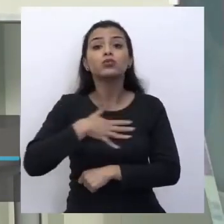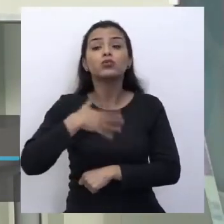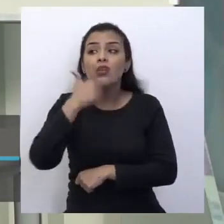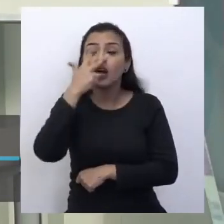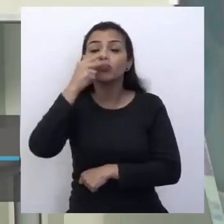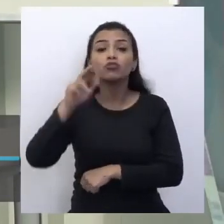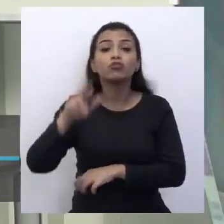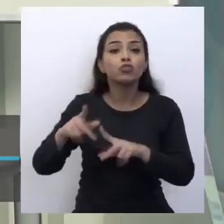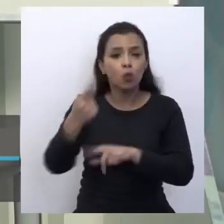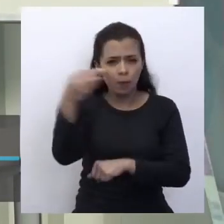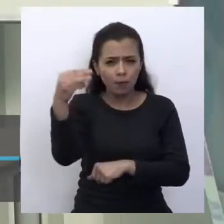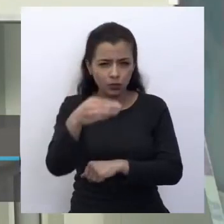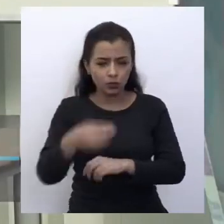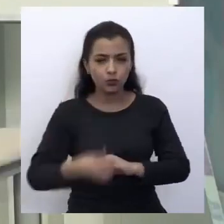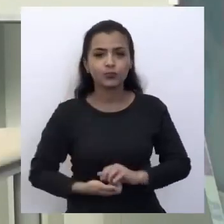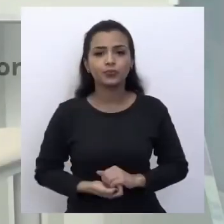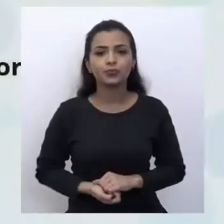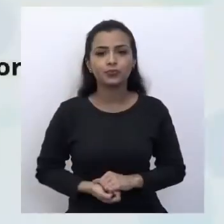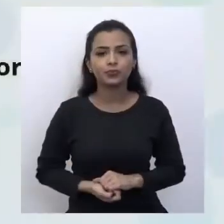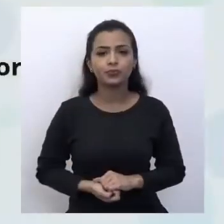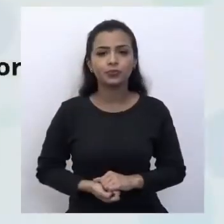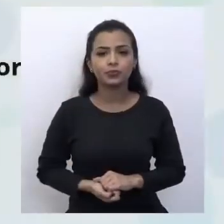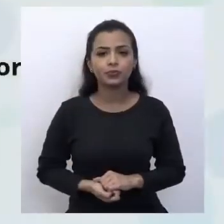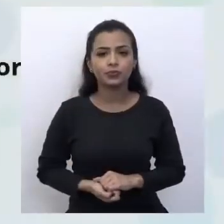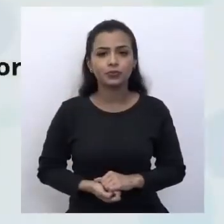professora Márcia. 1 minuto só.